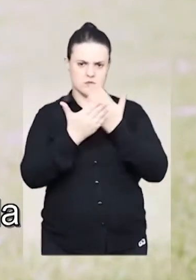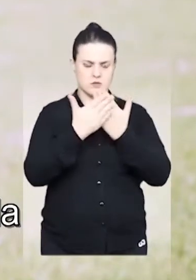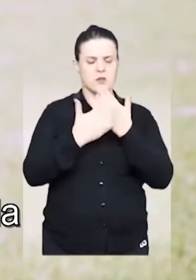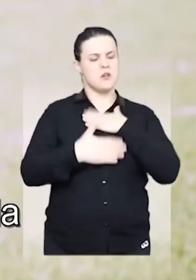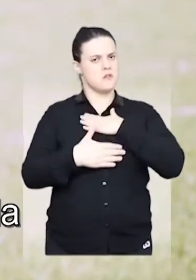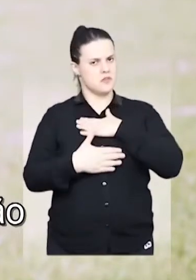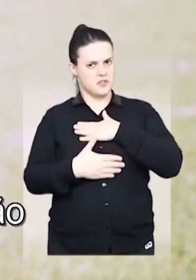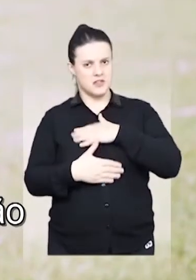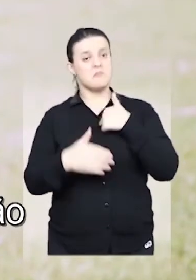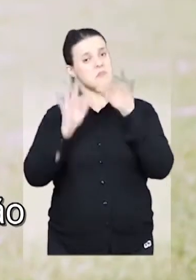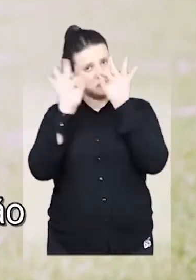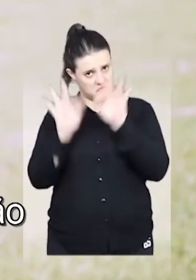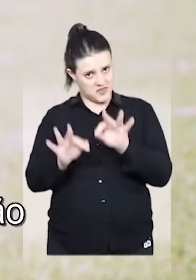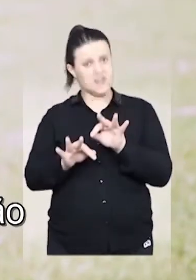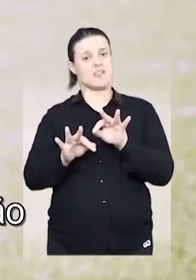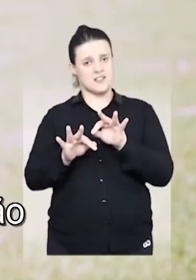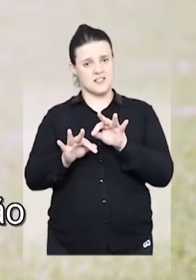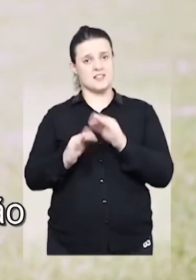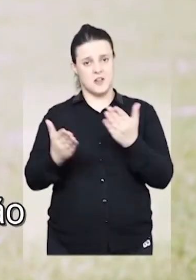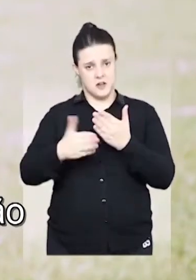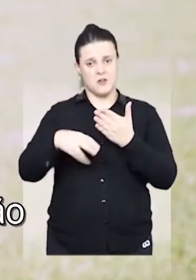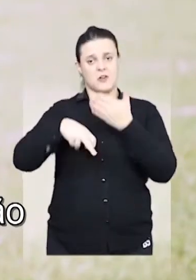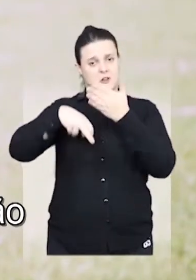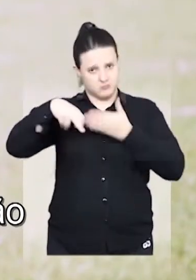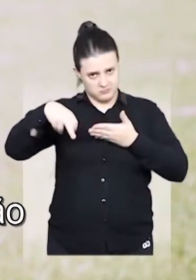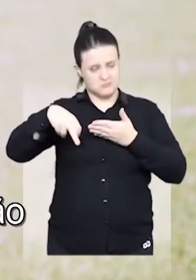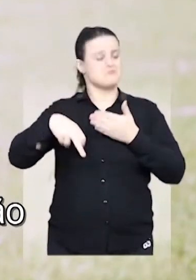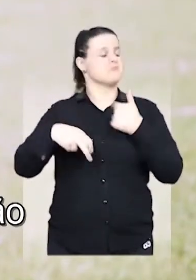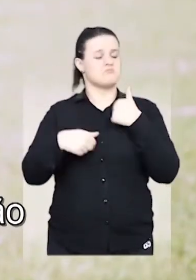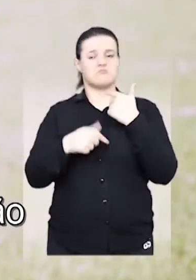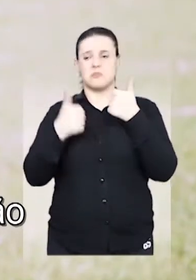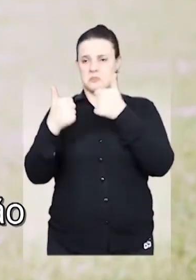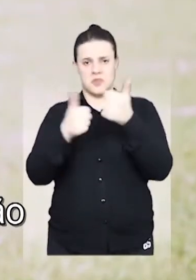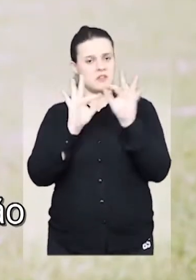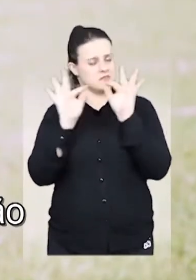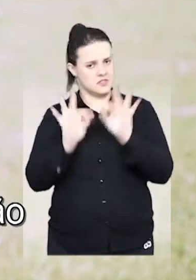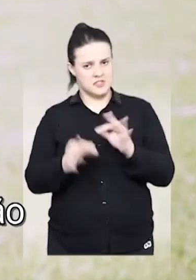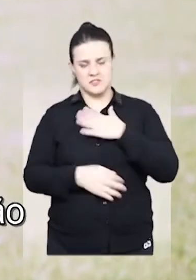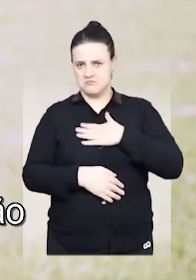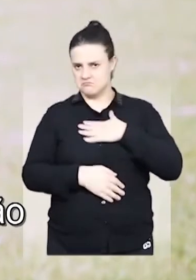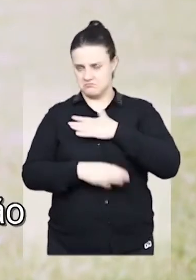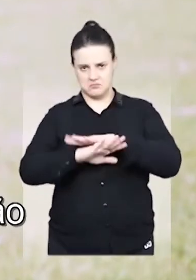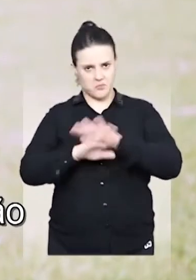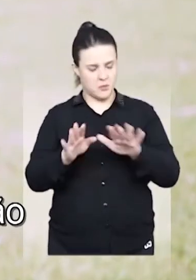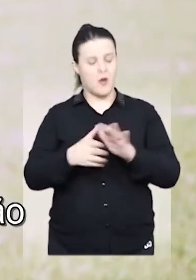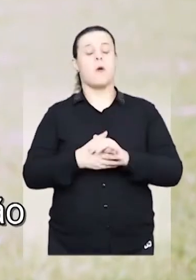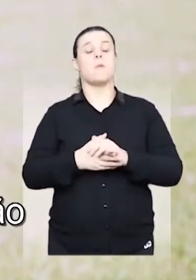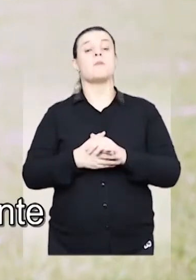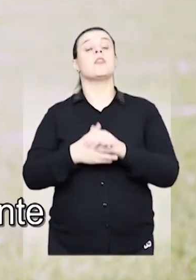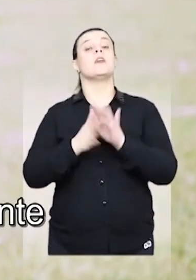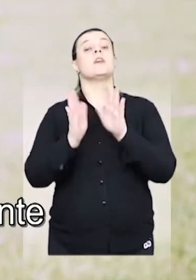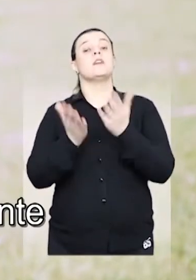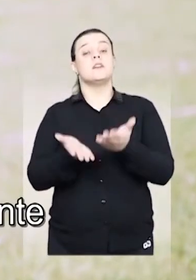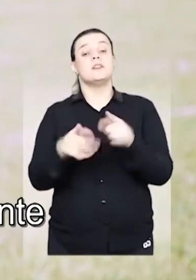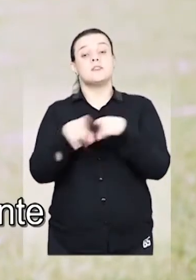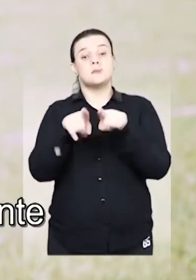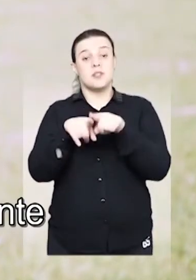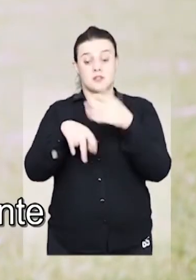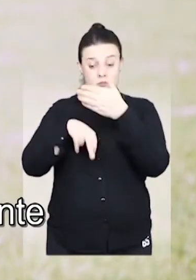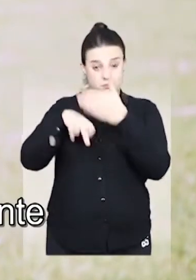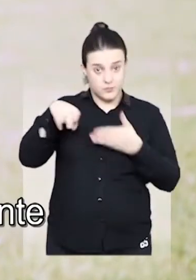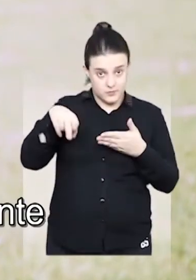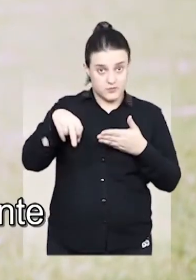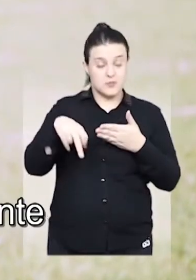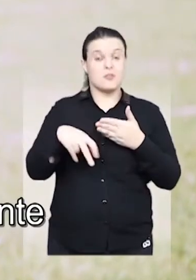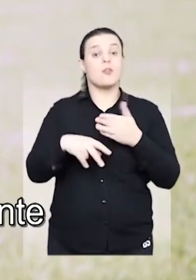bem tranquilo. Sou bem feliz com a minha amputação, bem resolvida nesse ponto. E a amputação, para